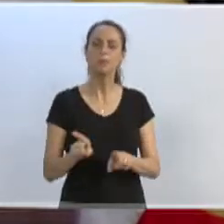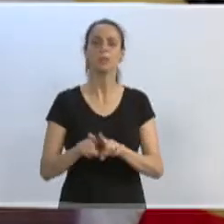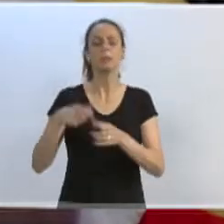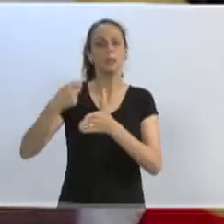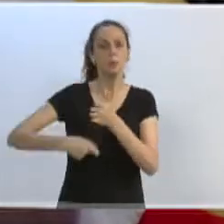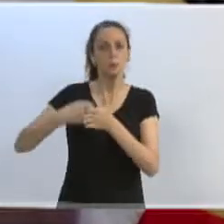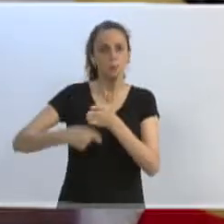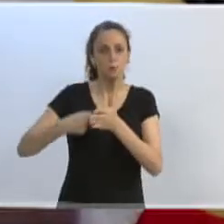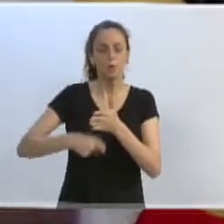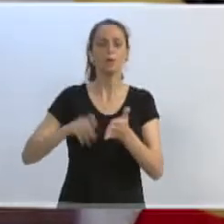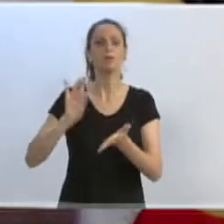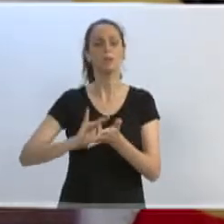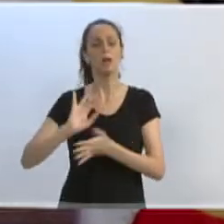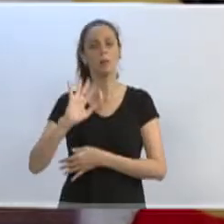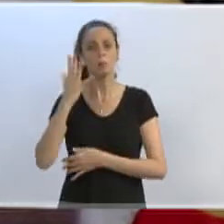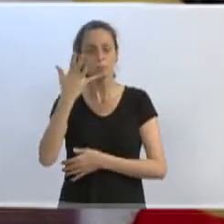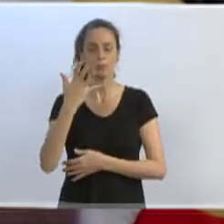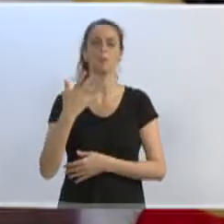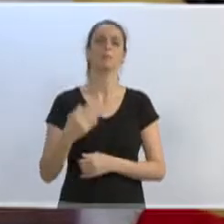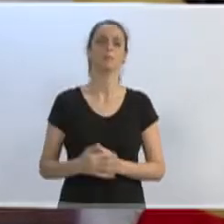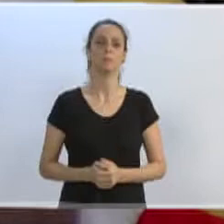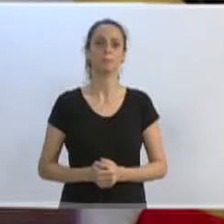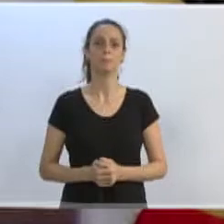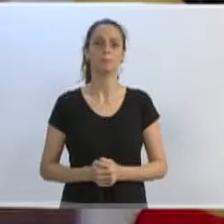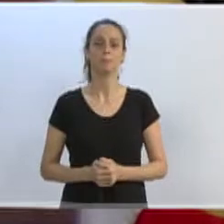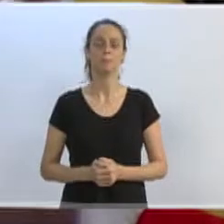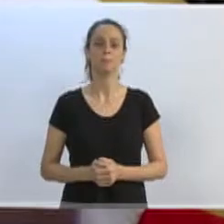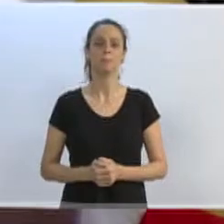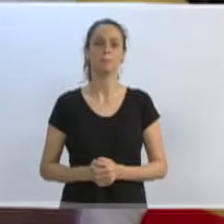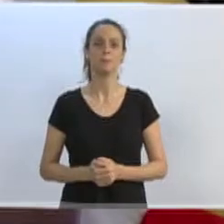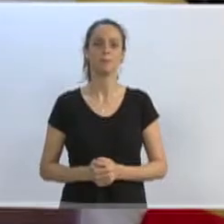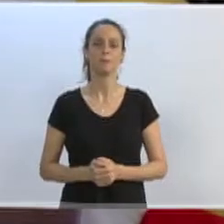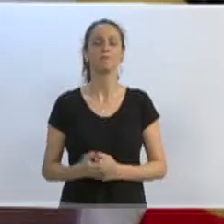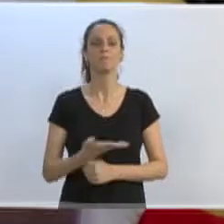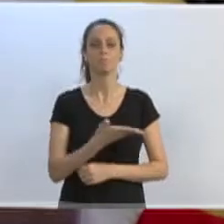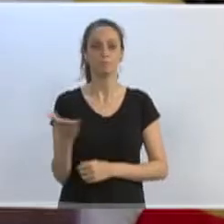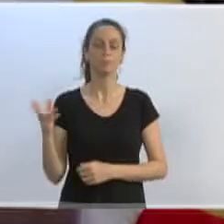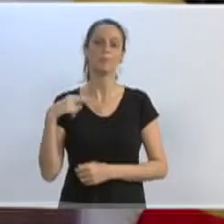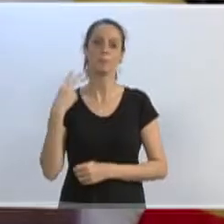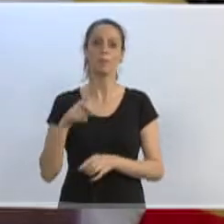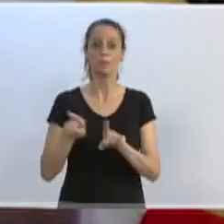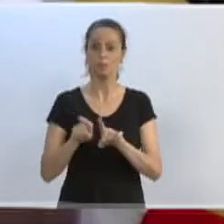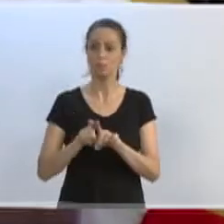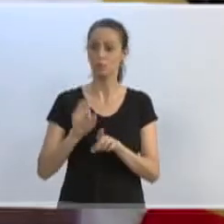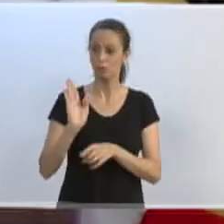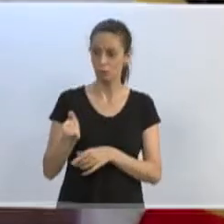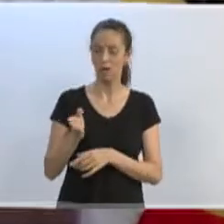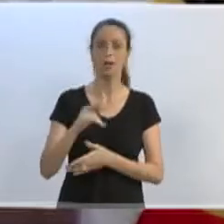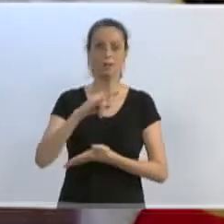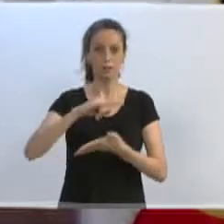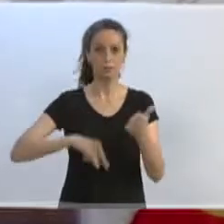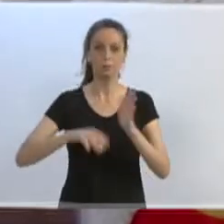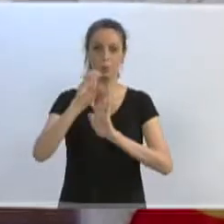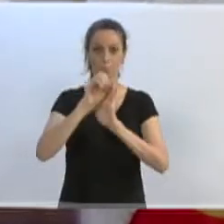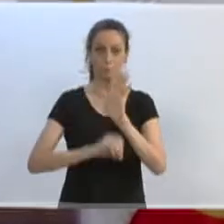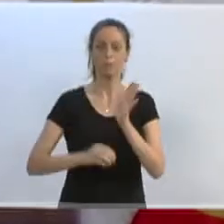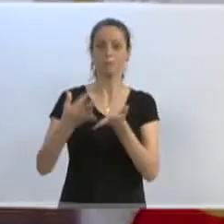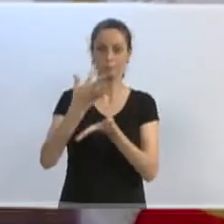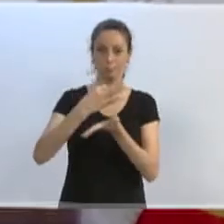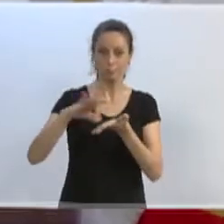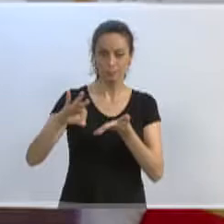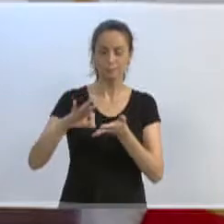que a coisa realmente acontecer sair do papel na sequência se os vereadores vão selecionar o s esse ofício aqui recentemente